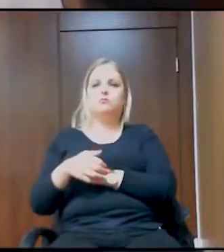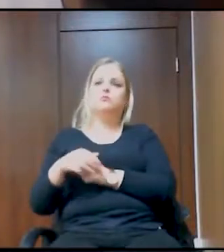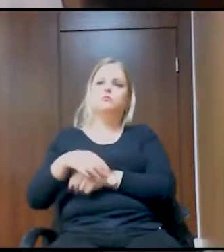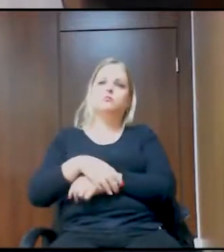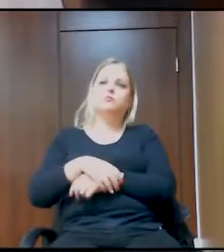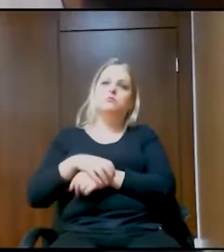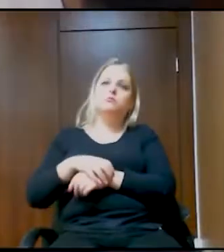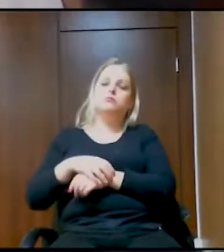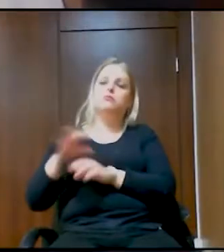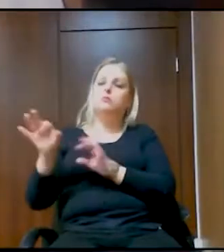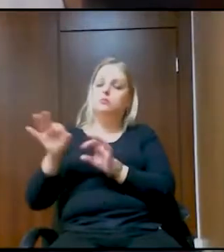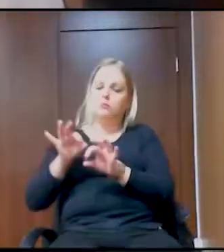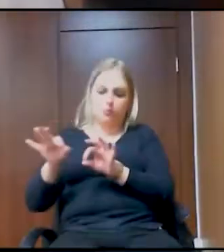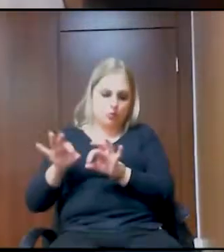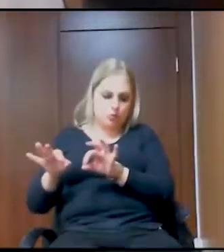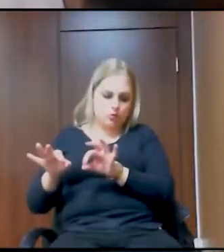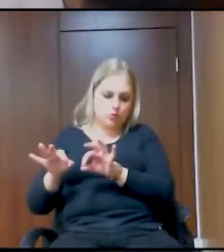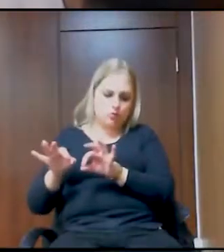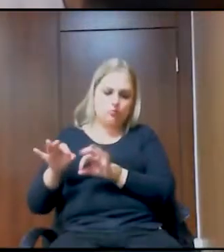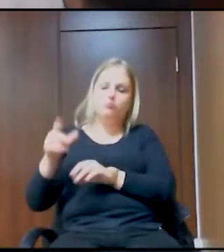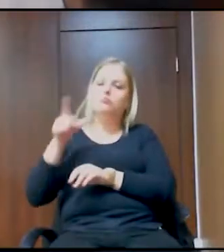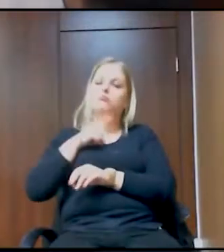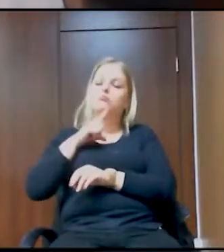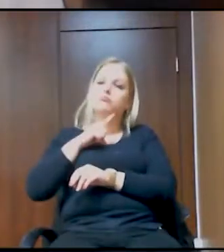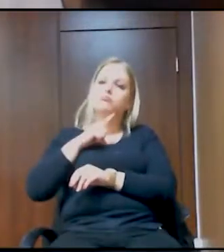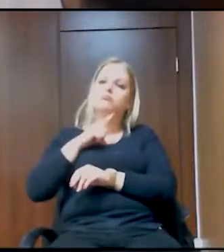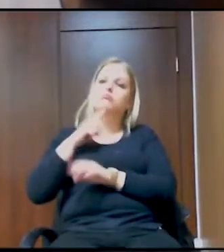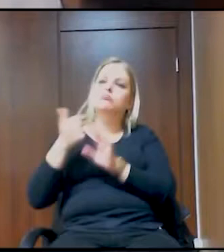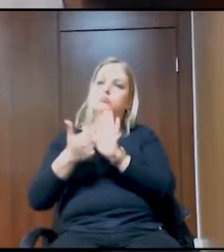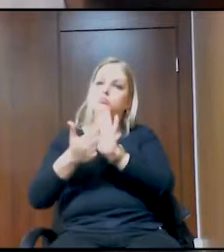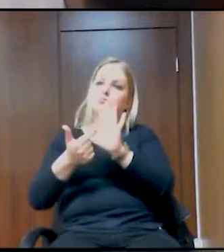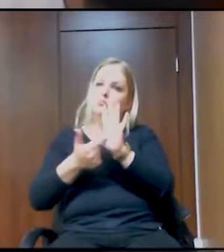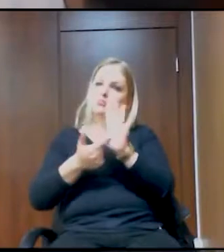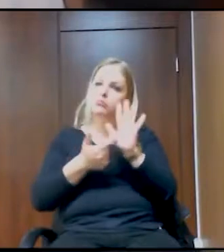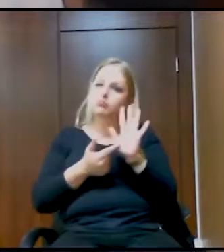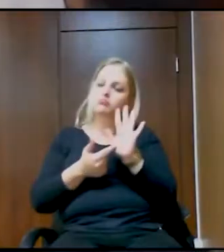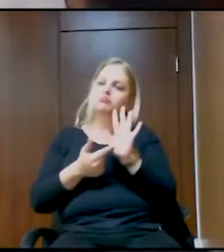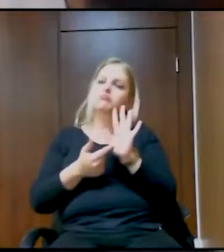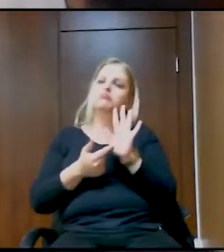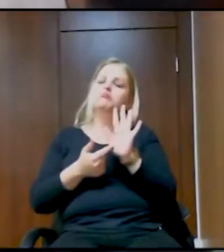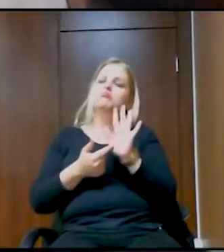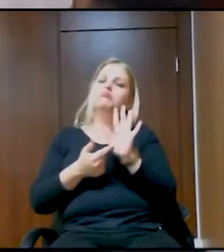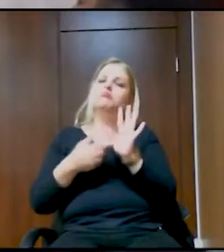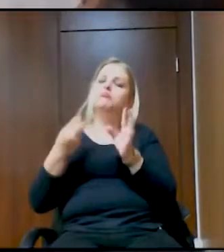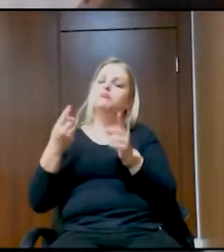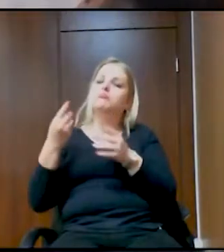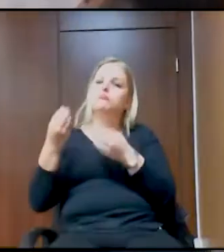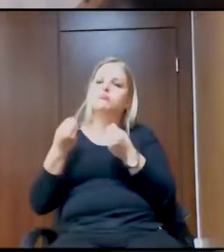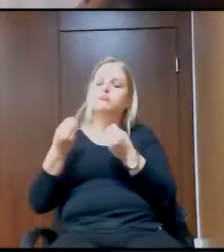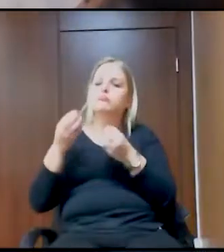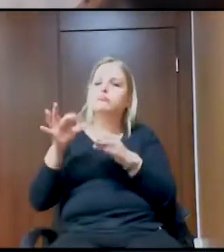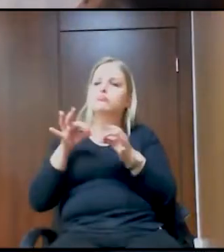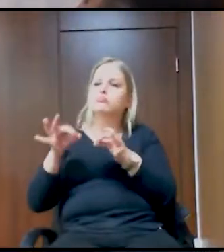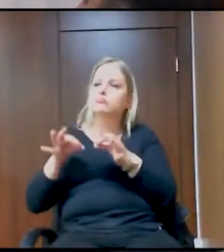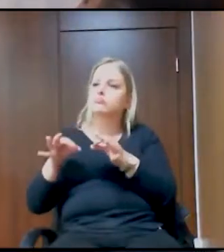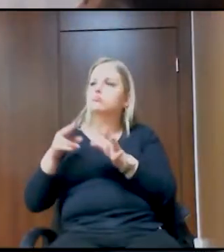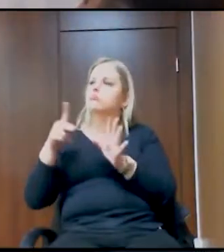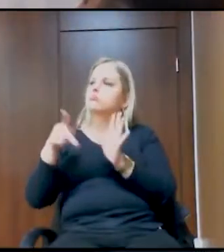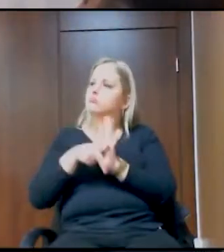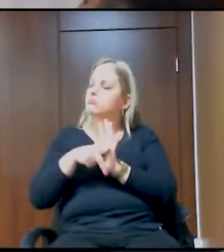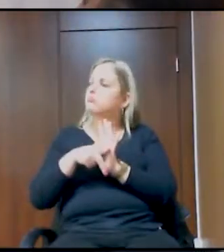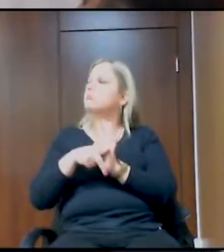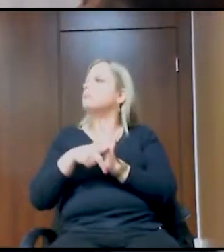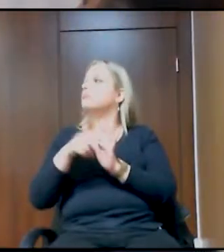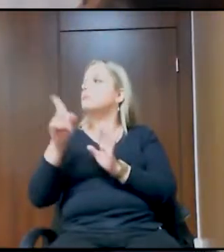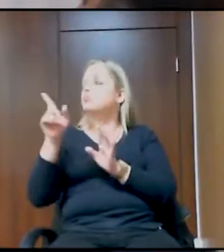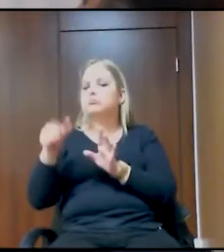Ainda os projetos que vêm, são apresentados, são projetos muito para campanha